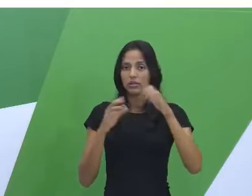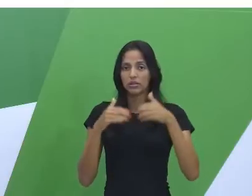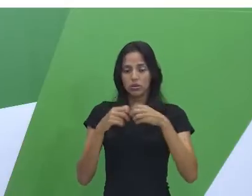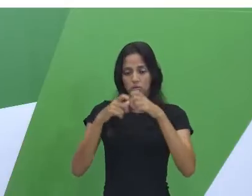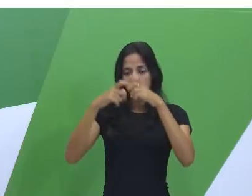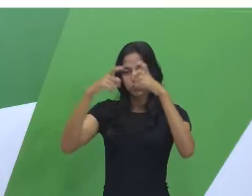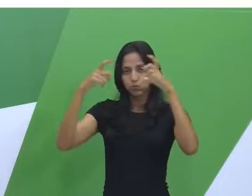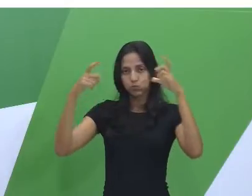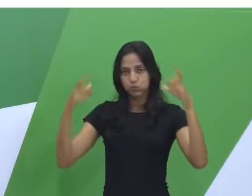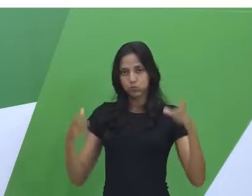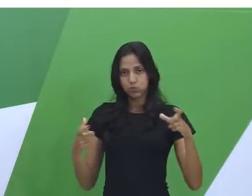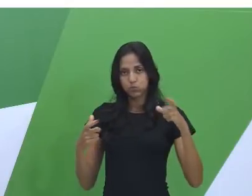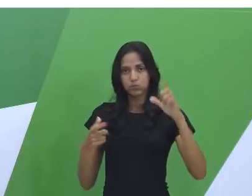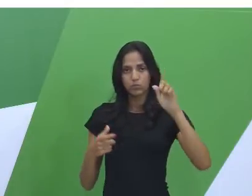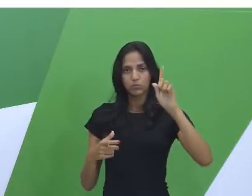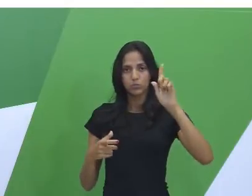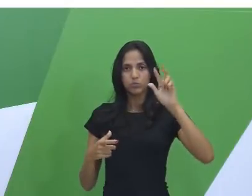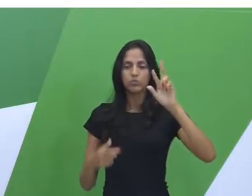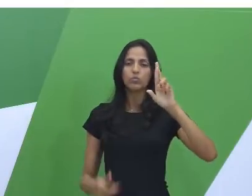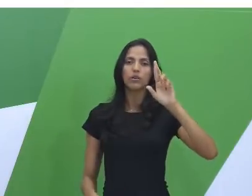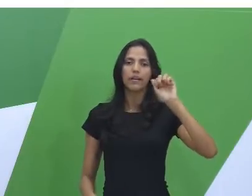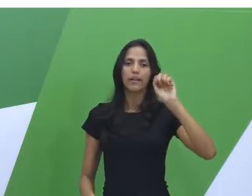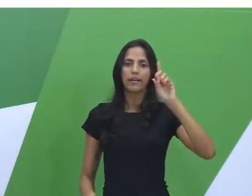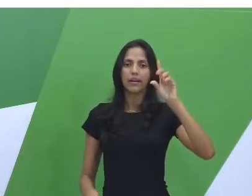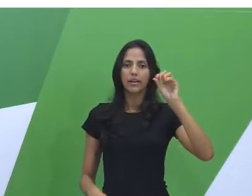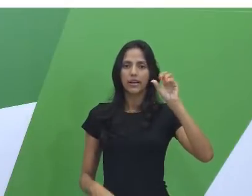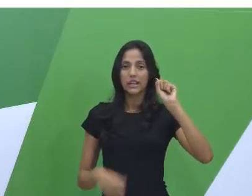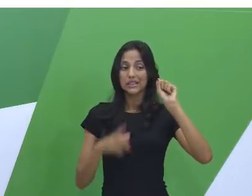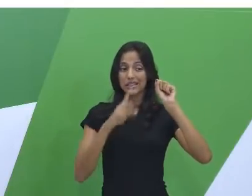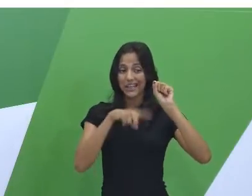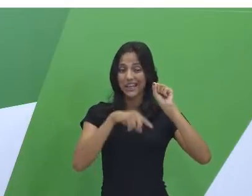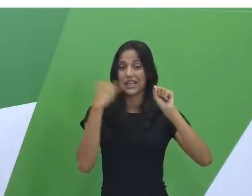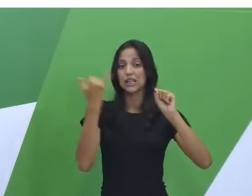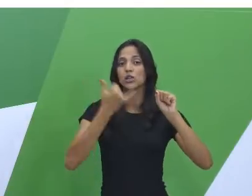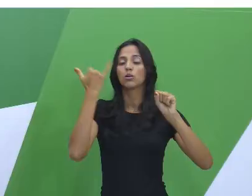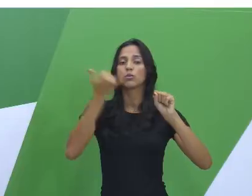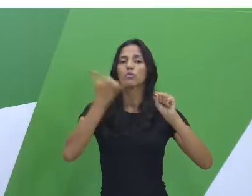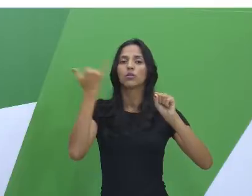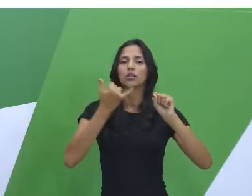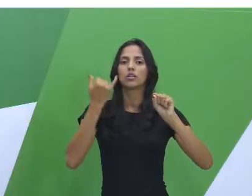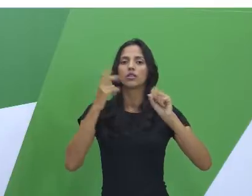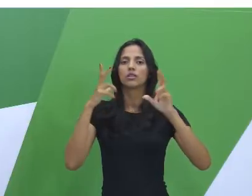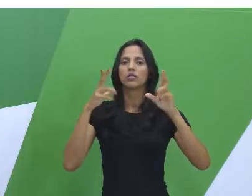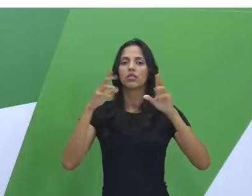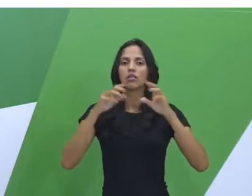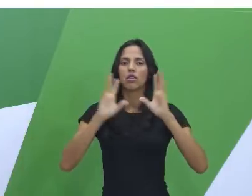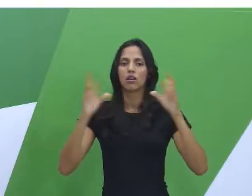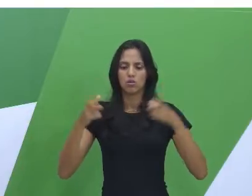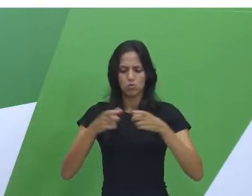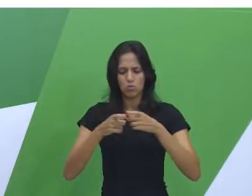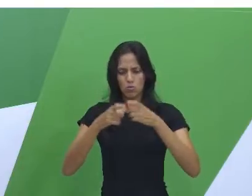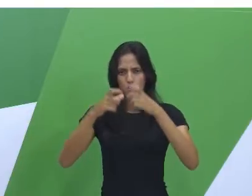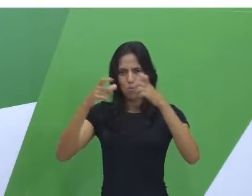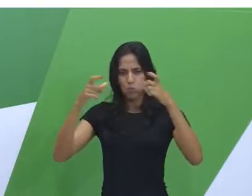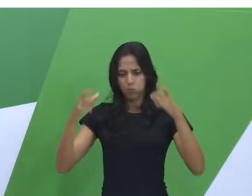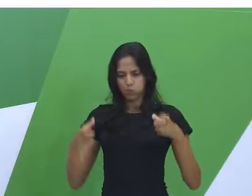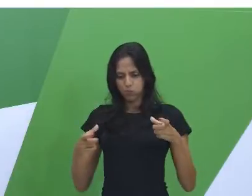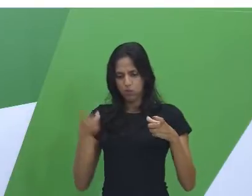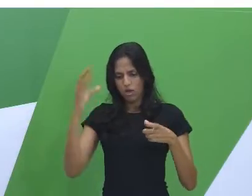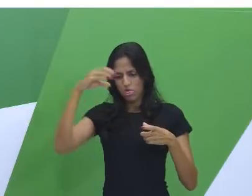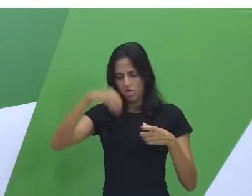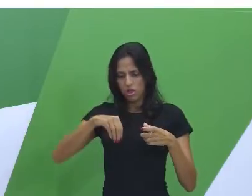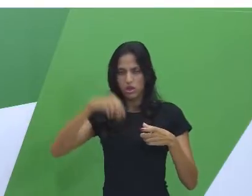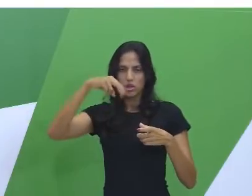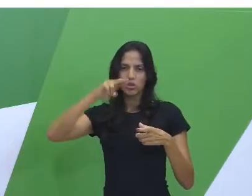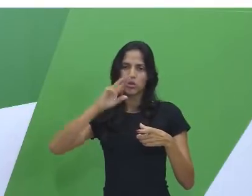abertura do ângulo central algo muito importante, que é o núcleo da trigonometria. Qual é o núcleo da trigonometria?